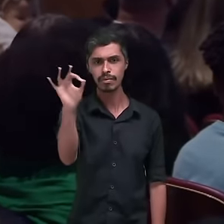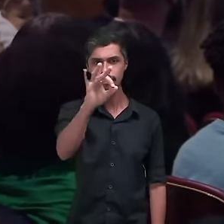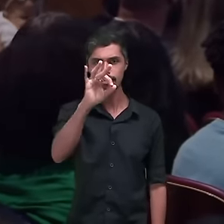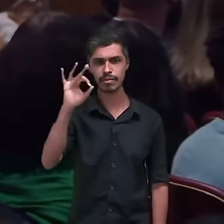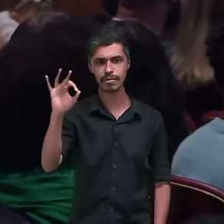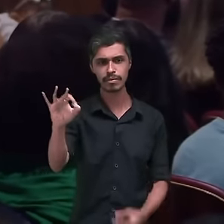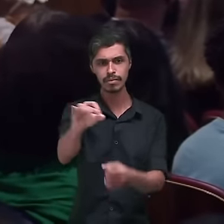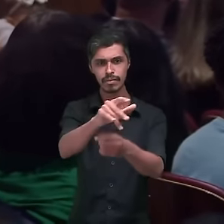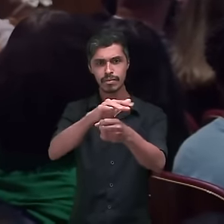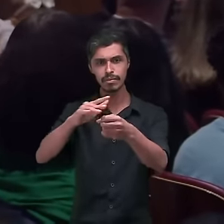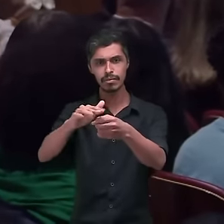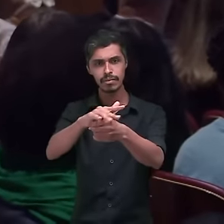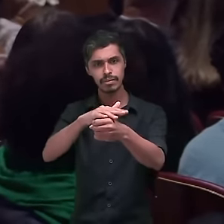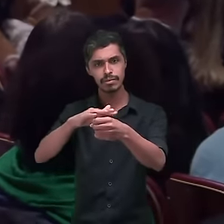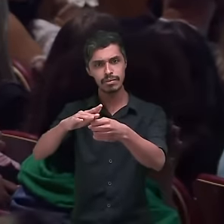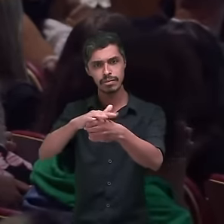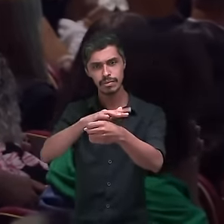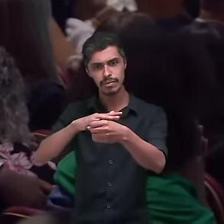Ahora.